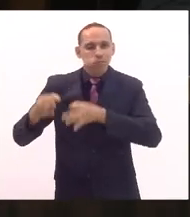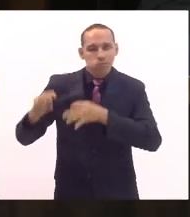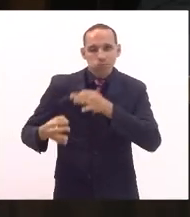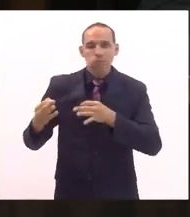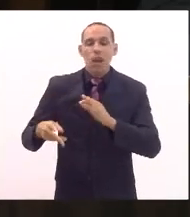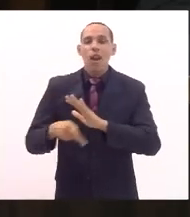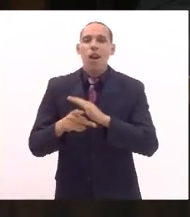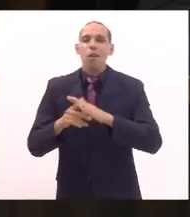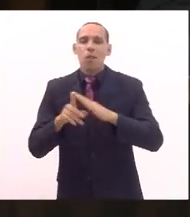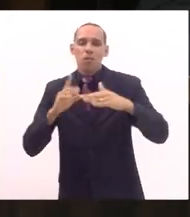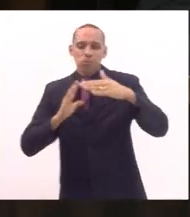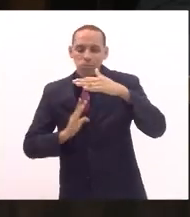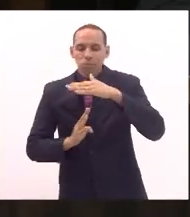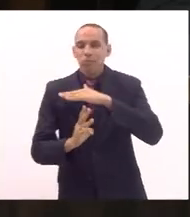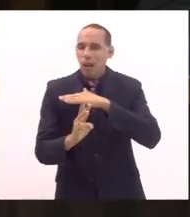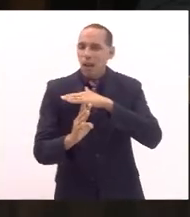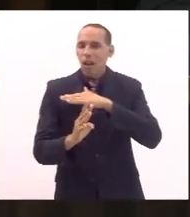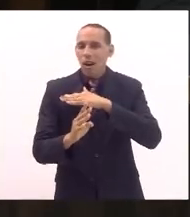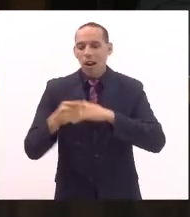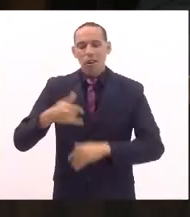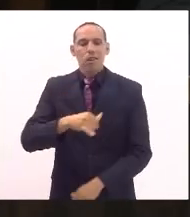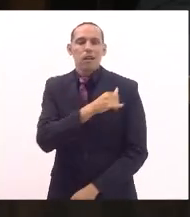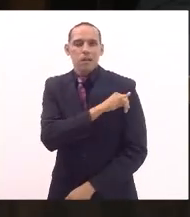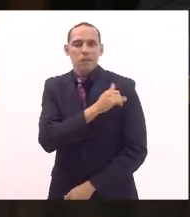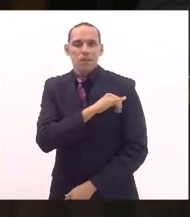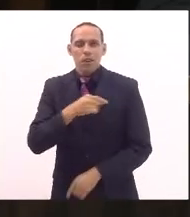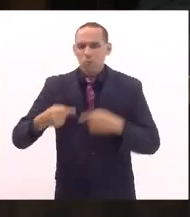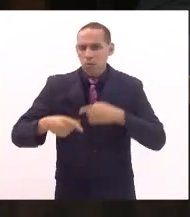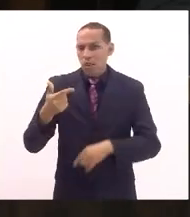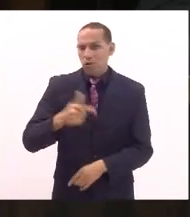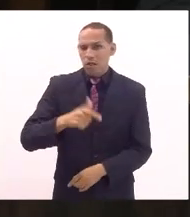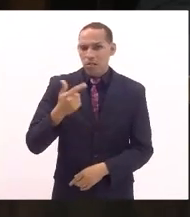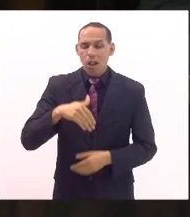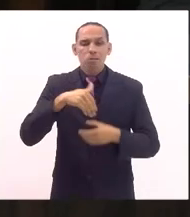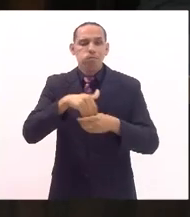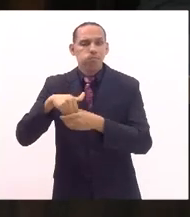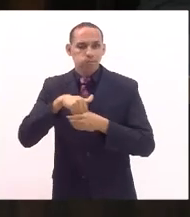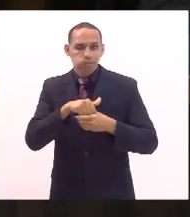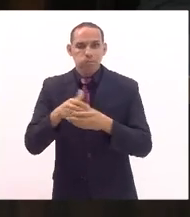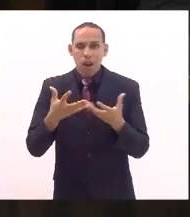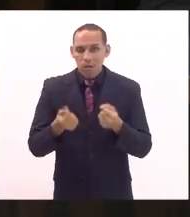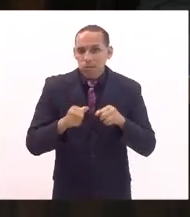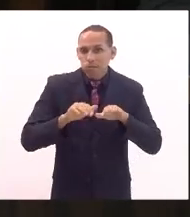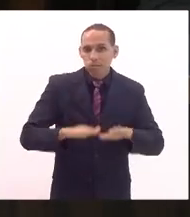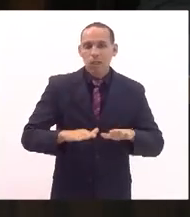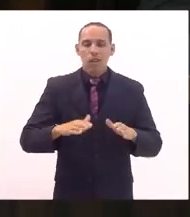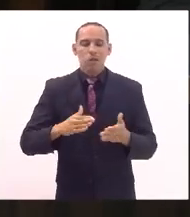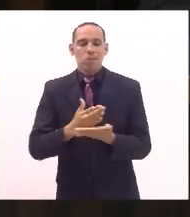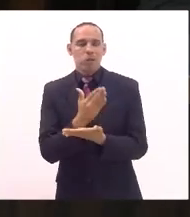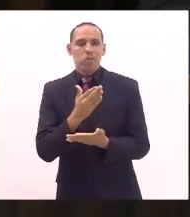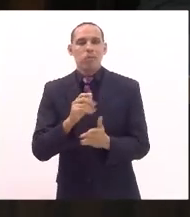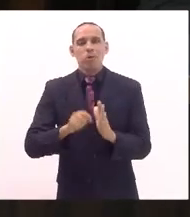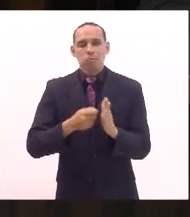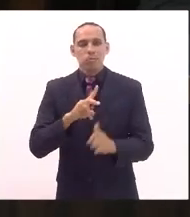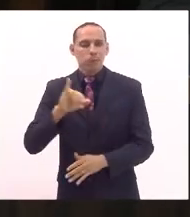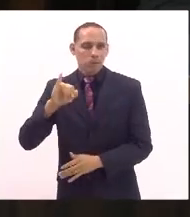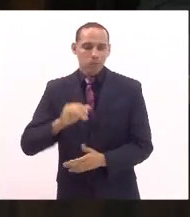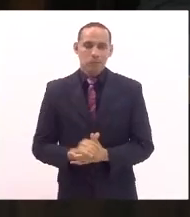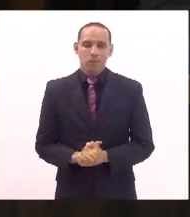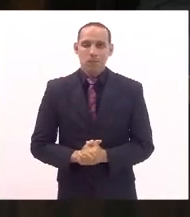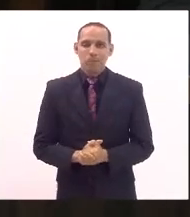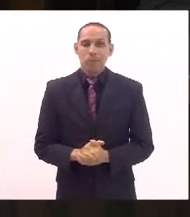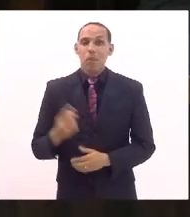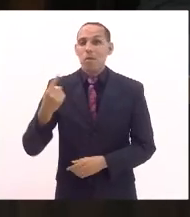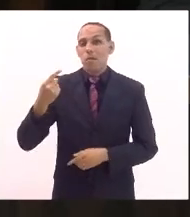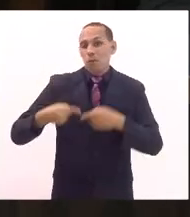de Janeiro em discussão não requeira discutir encerrada a discussão e votação seus que aprovam permaneçam Como estão aprovado vai autógrafo